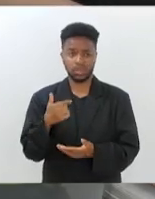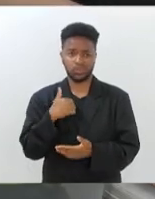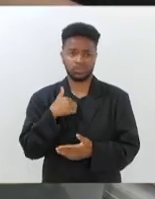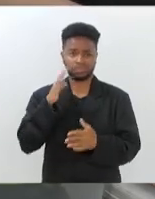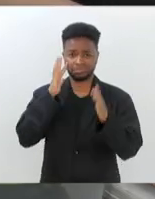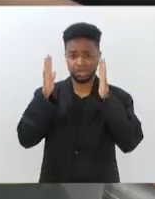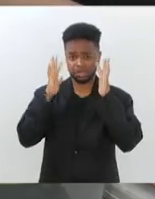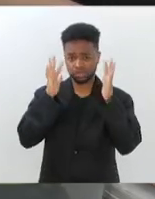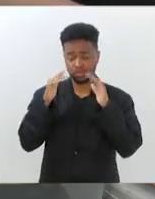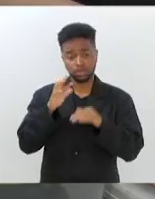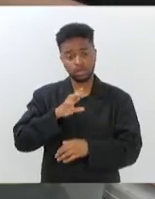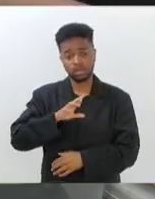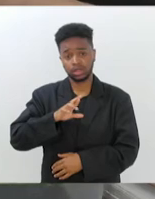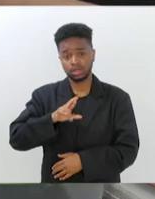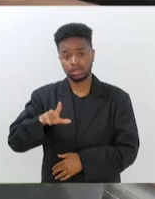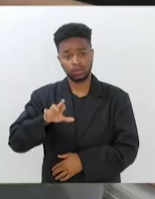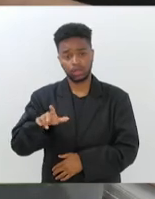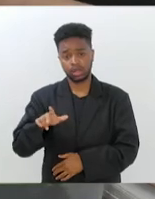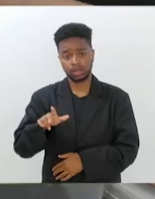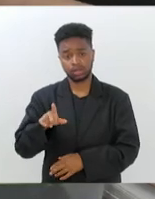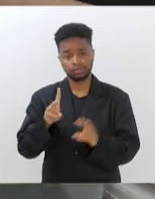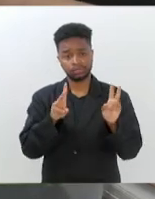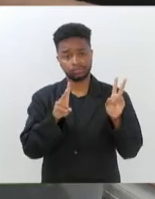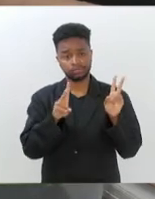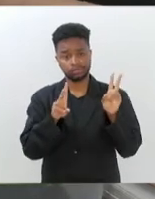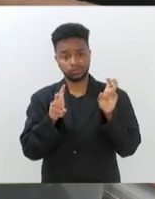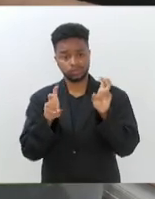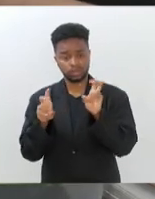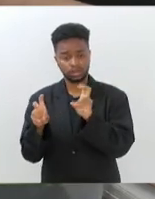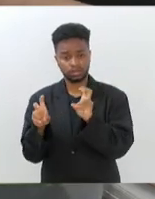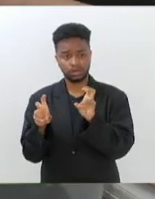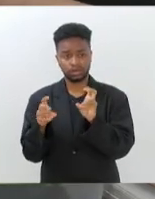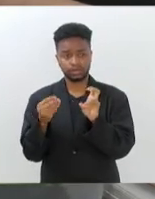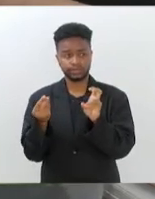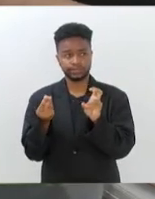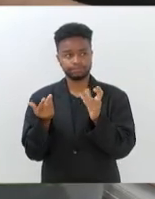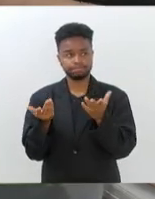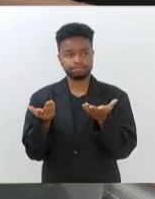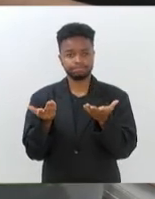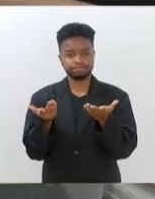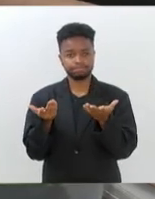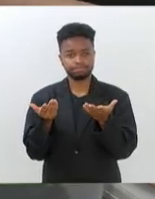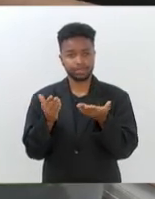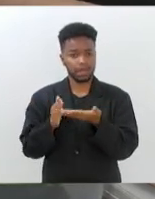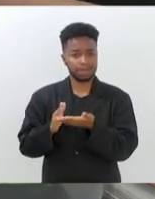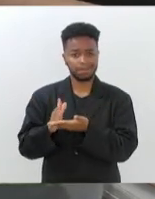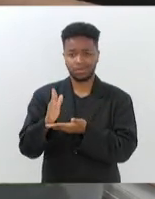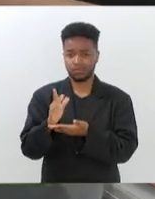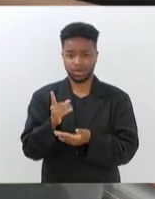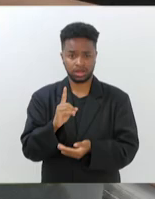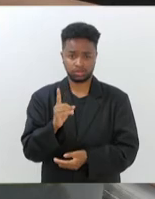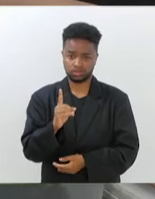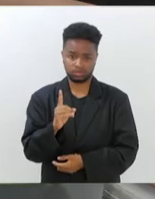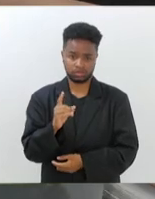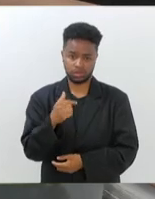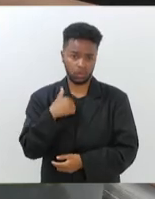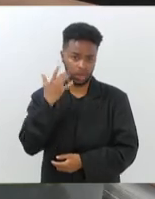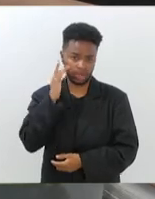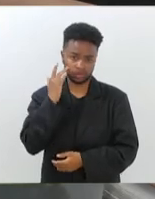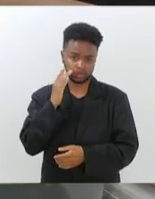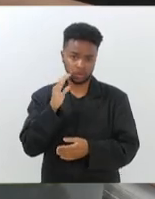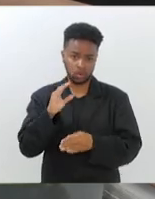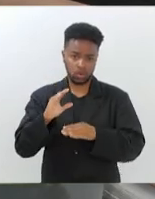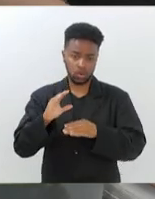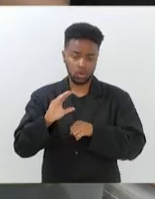né não seria algo que fosse eh aprovado pelo conselho